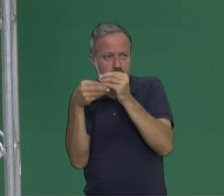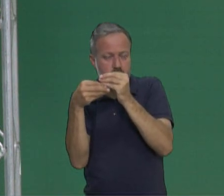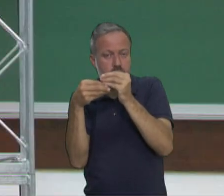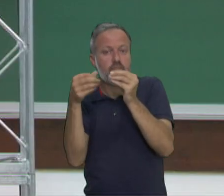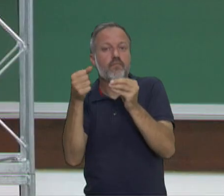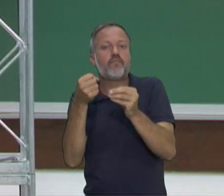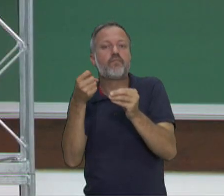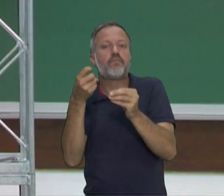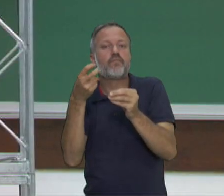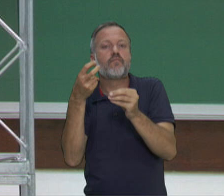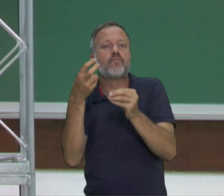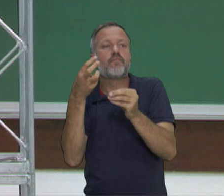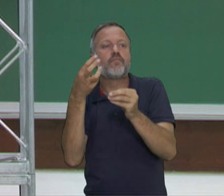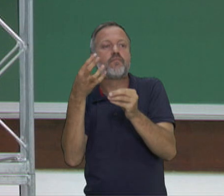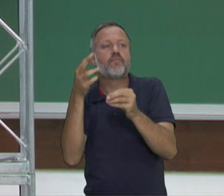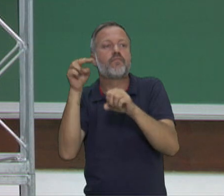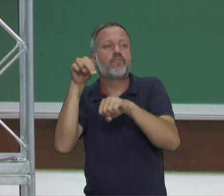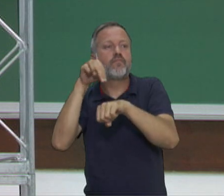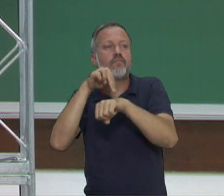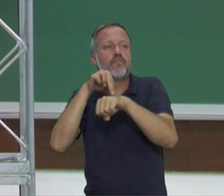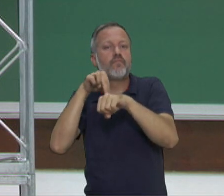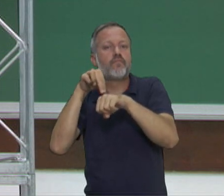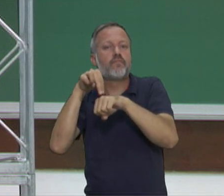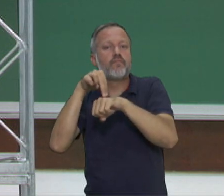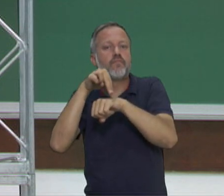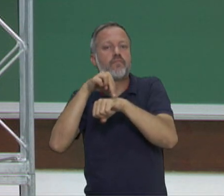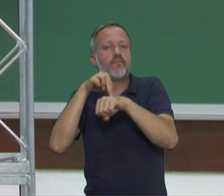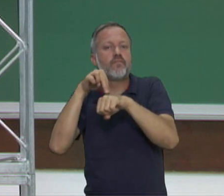que ter para chegar à massa 41?